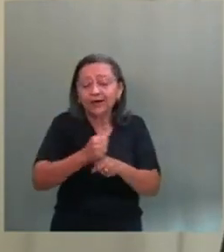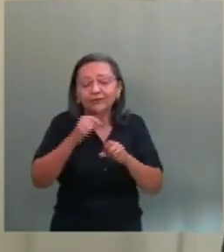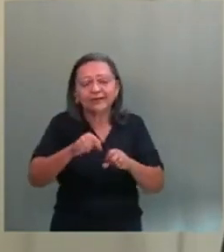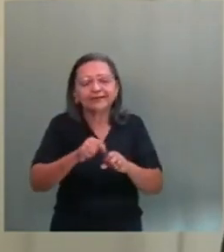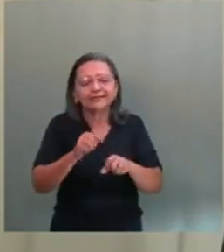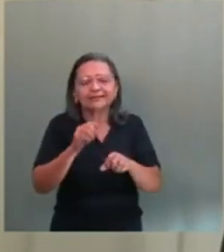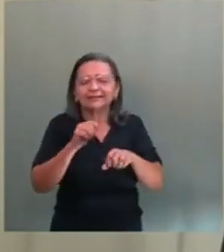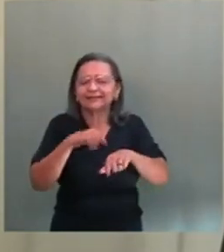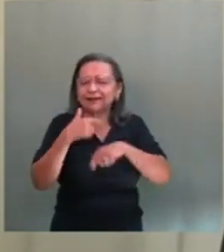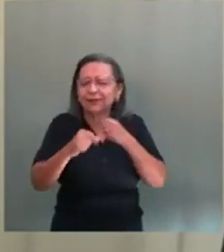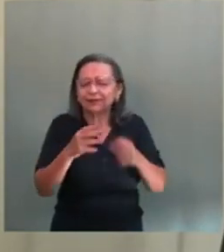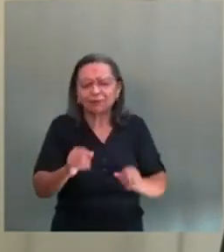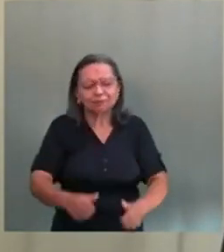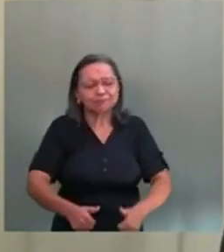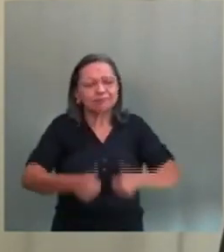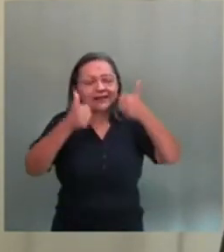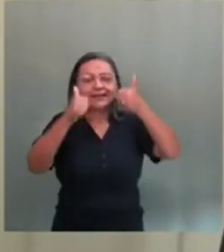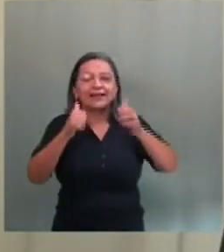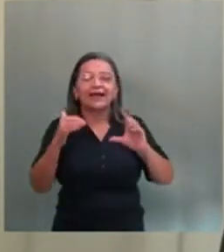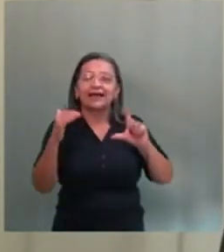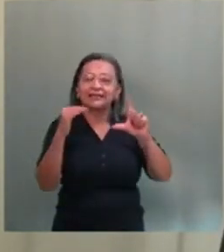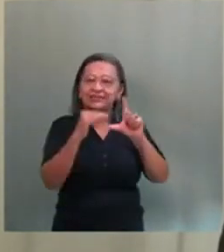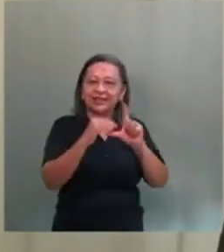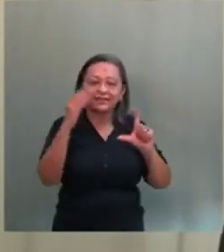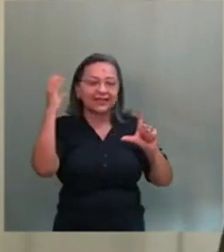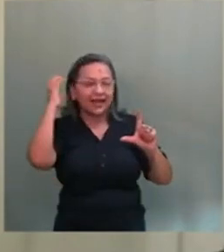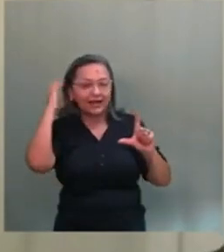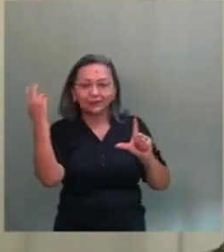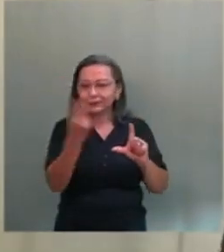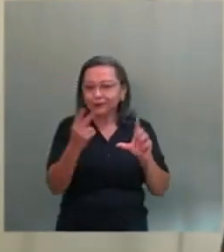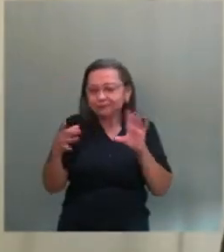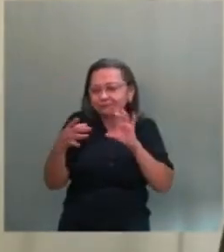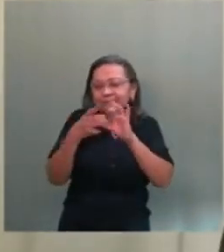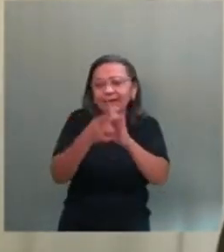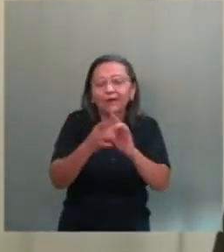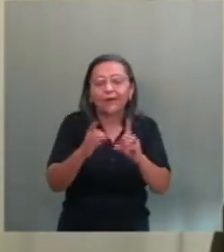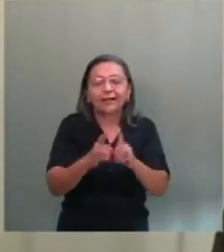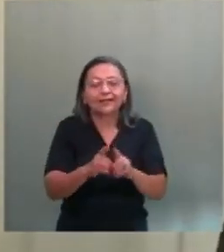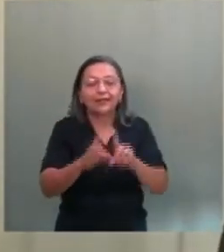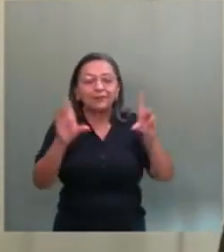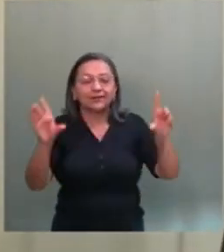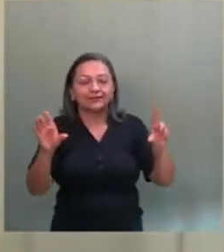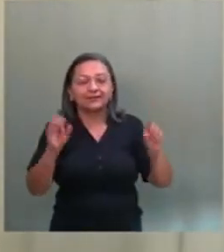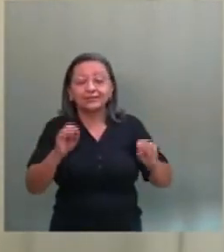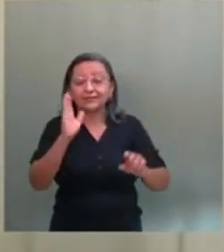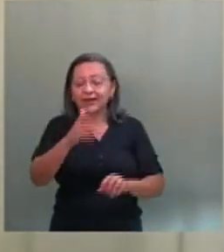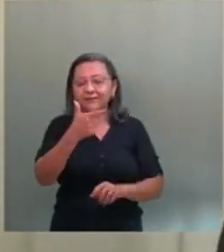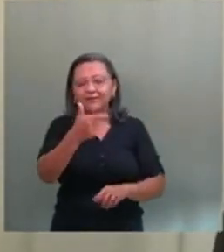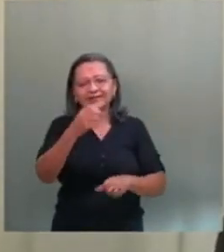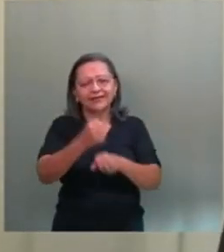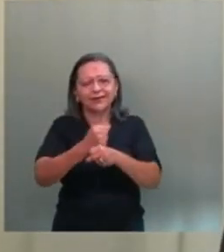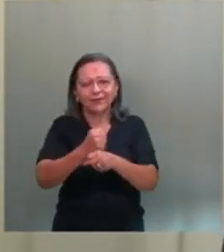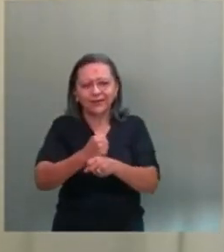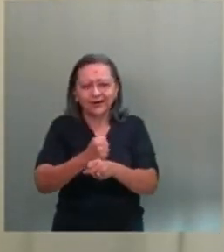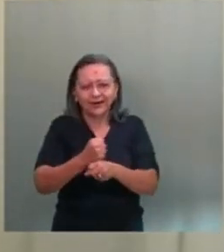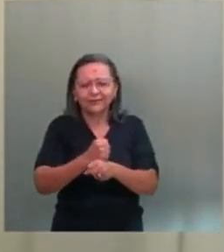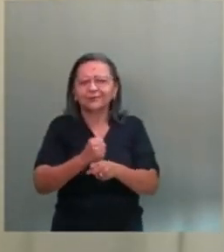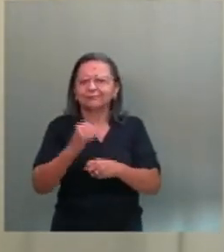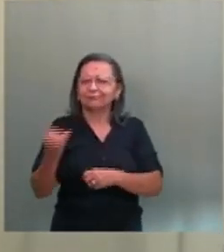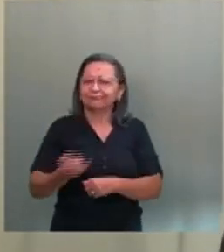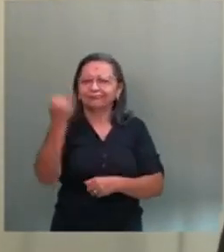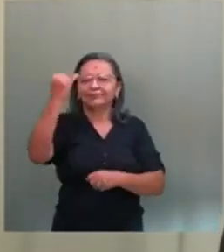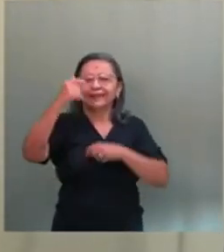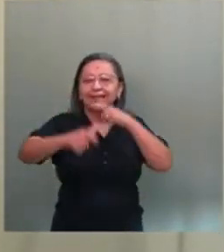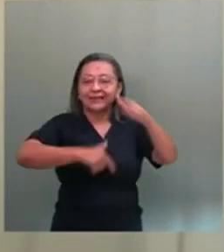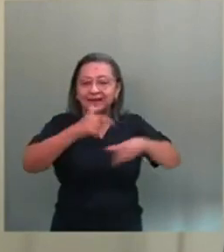bem sucedido da Agência Senado e da Rádio do Senado com a democracia. São 25 anos de relevantes